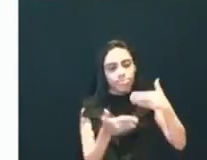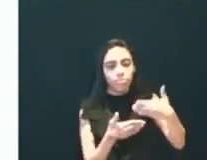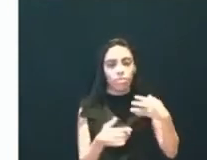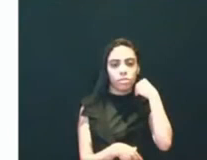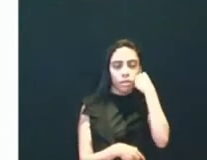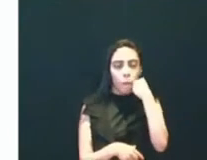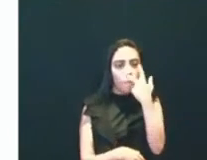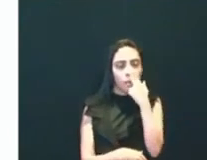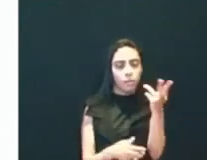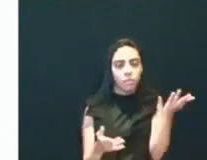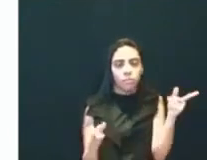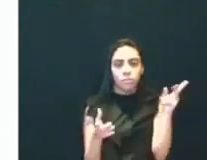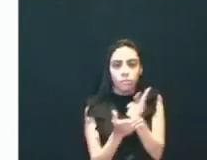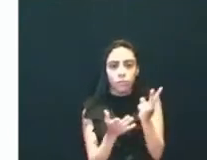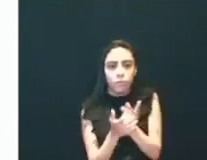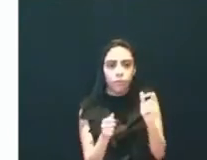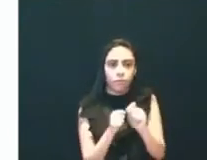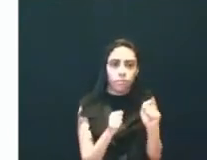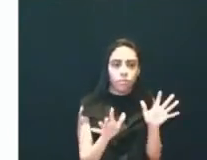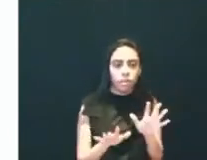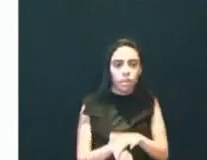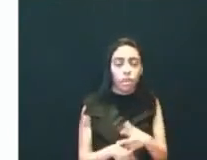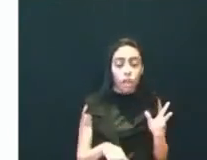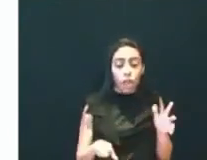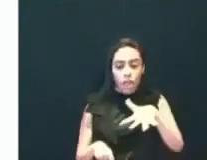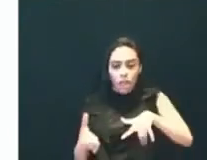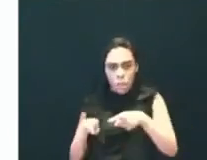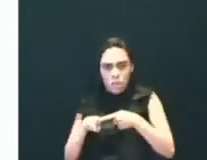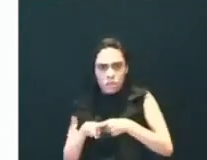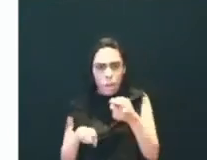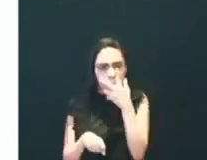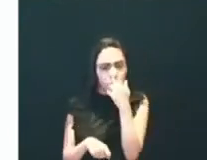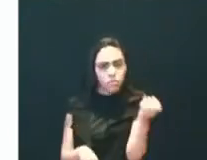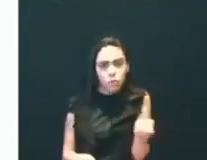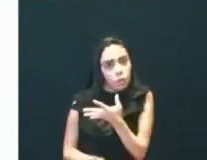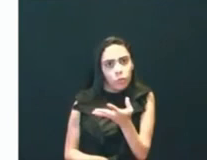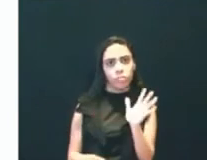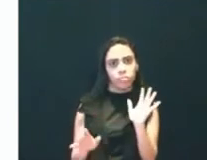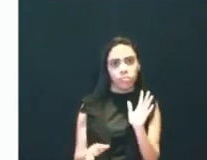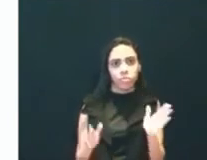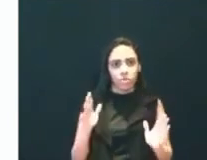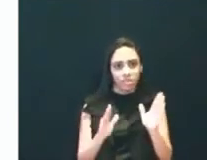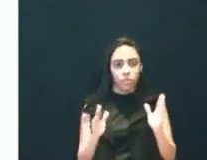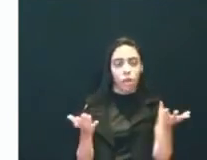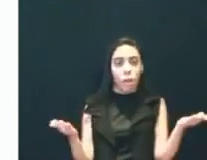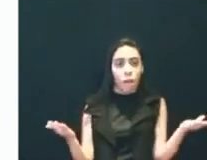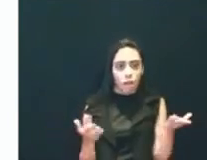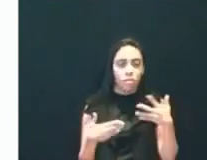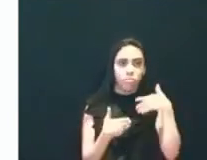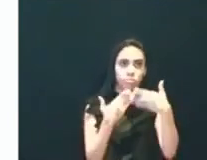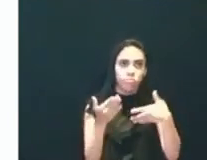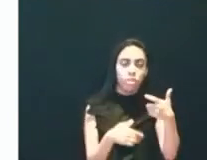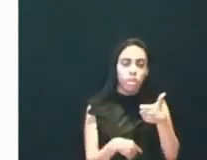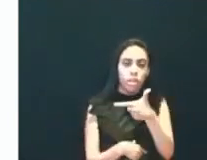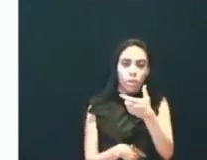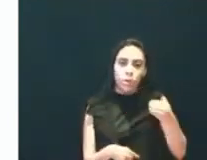maior intensidade. Então, o transplante de medula óssea, dentro da medicina, ele é relativamente novo. Mas, a partir dos